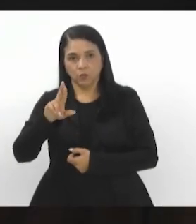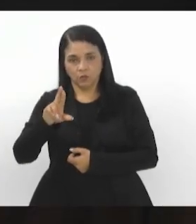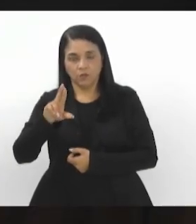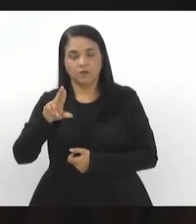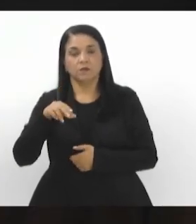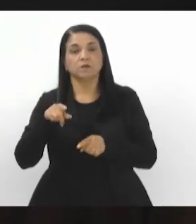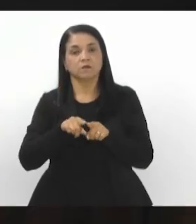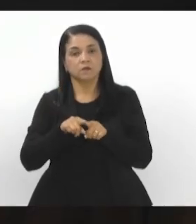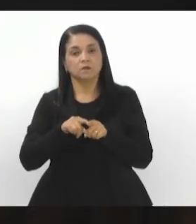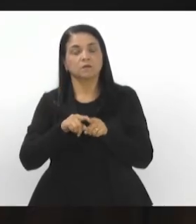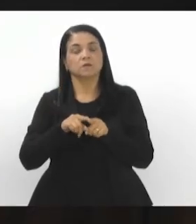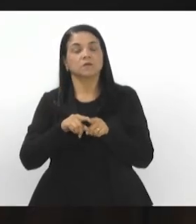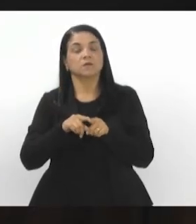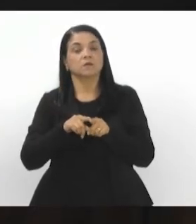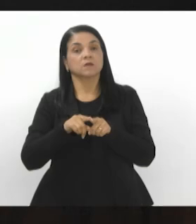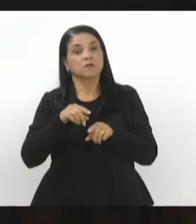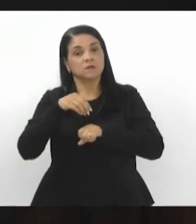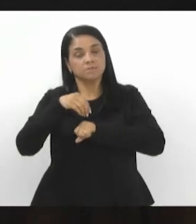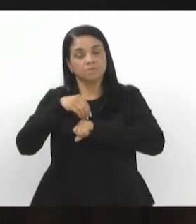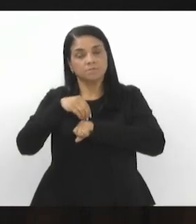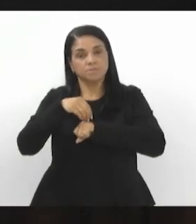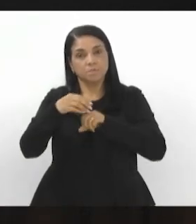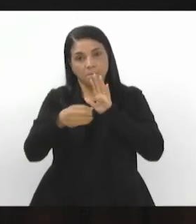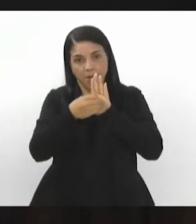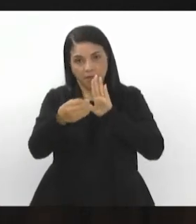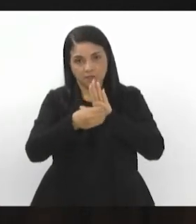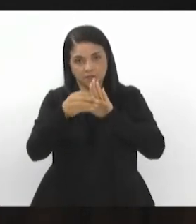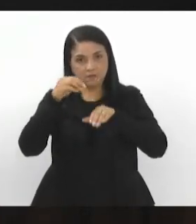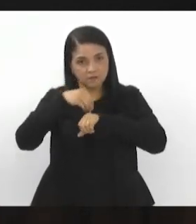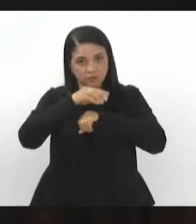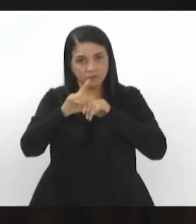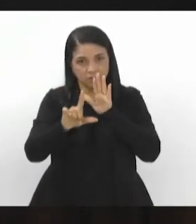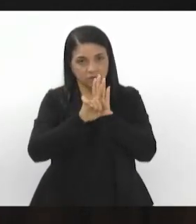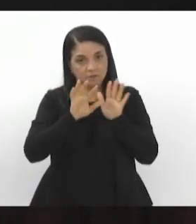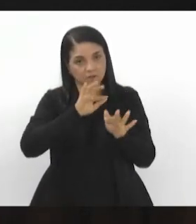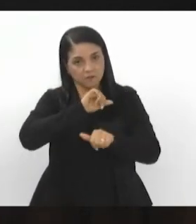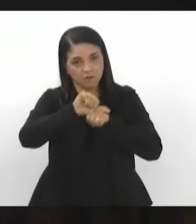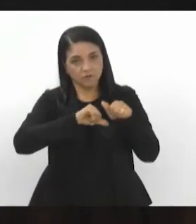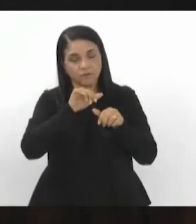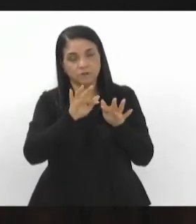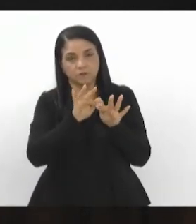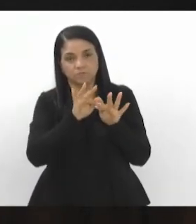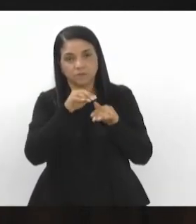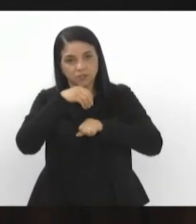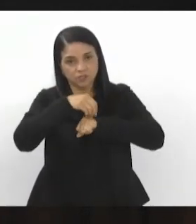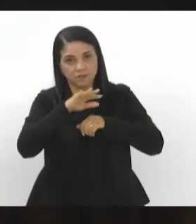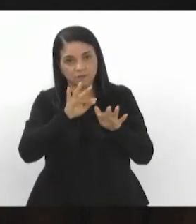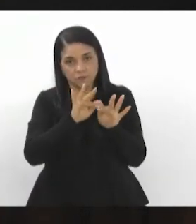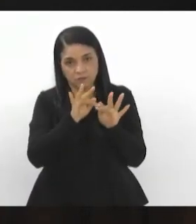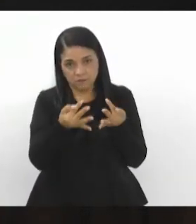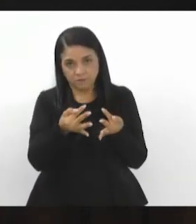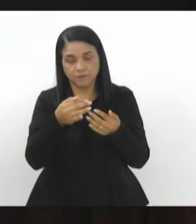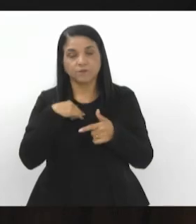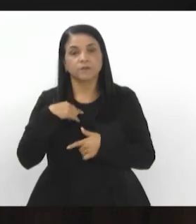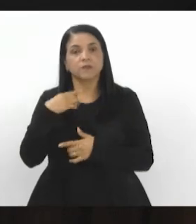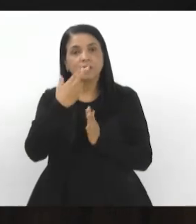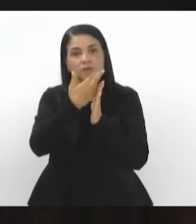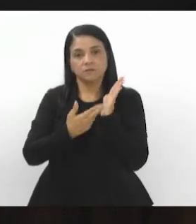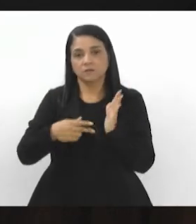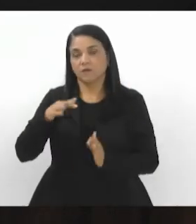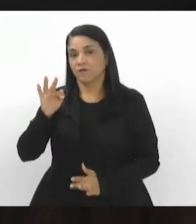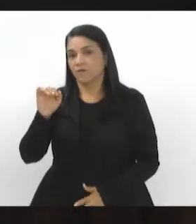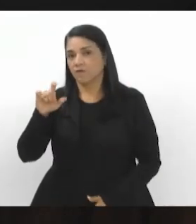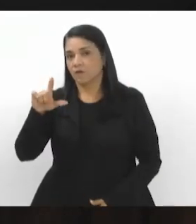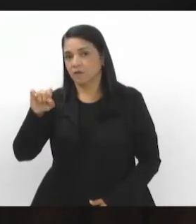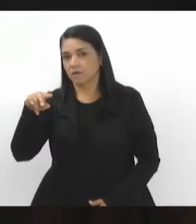da Comissão de Indicações Legislativas pela Transformação em Indicação Simples, relatoria do deputado Felipe Soares.